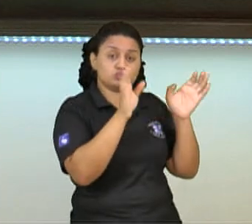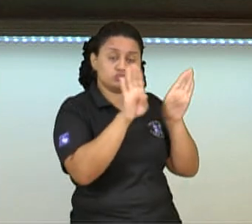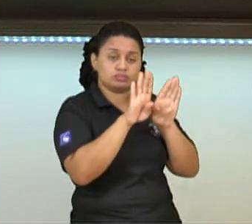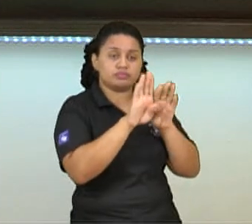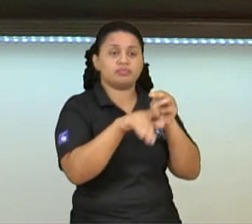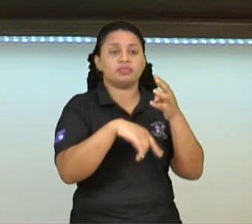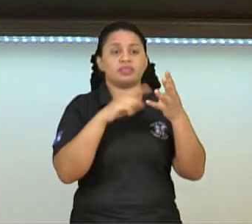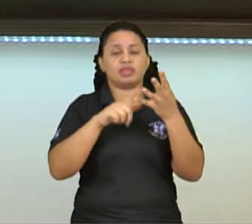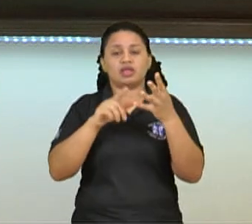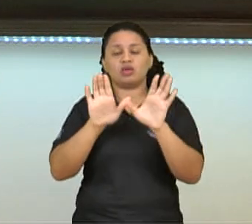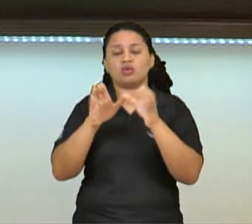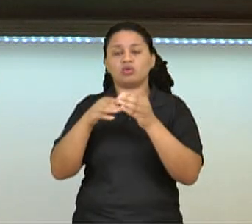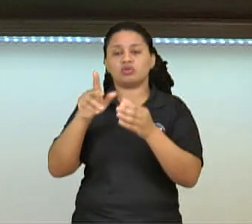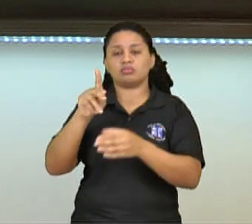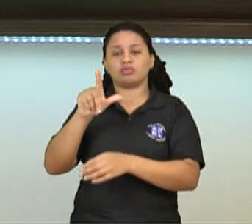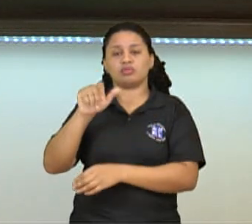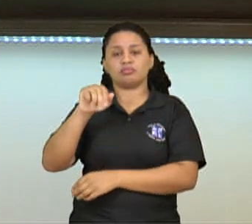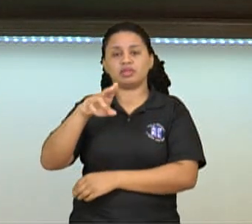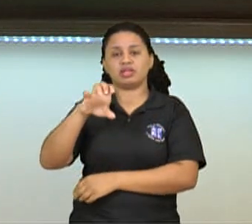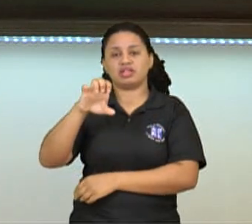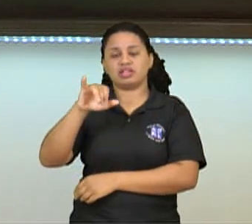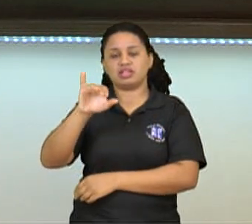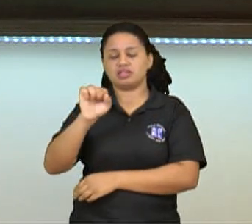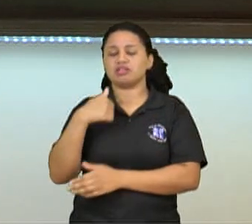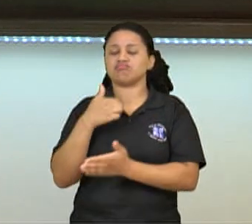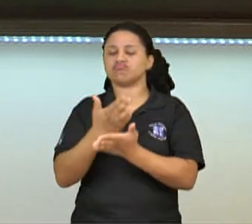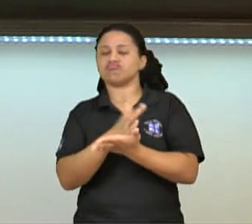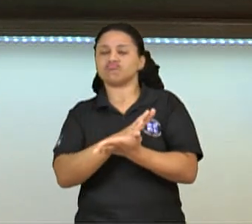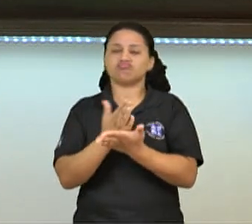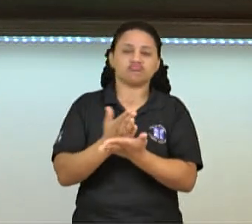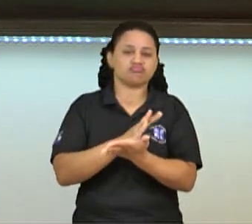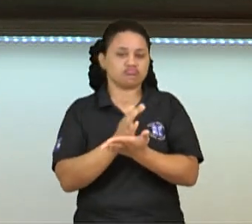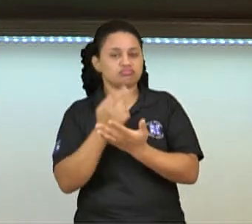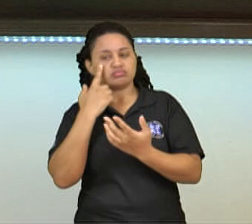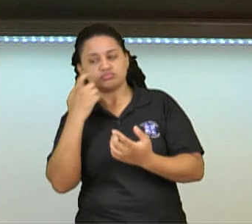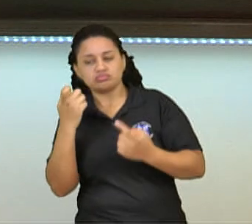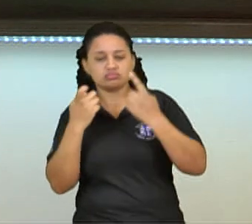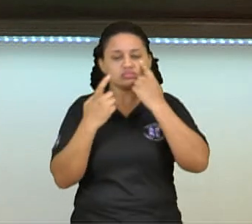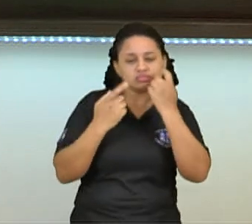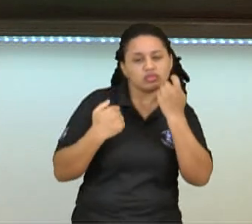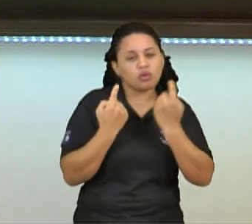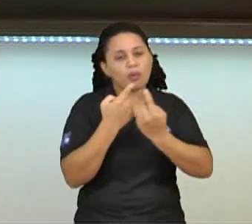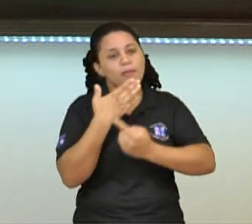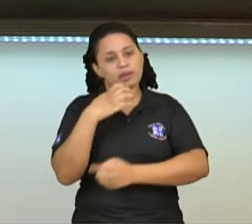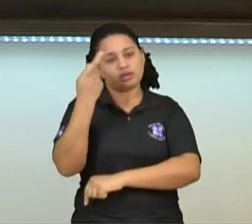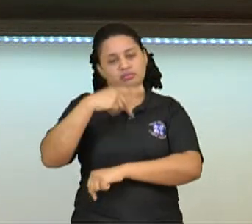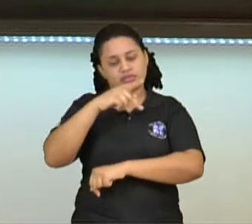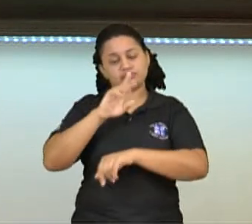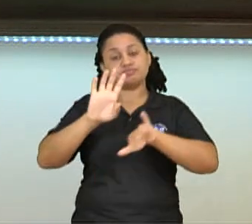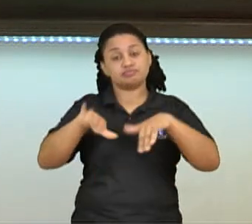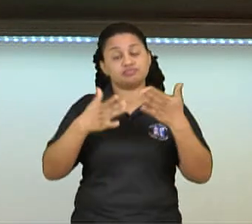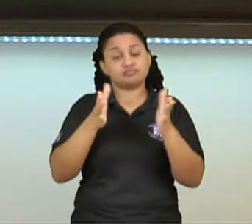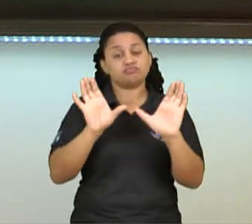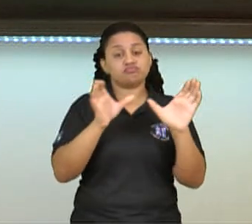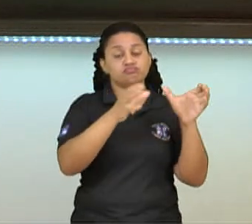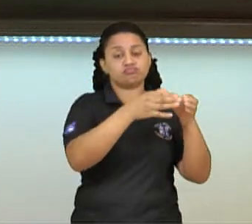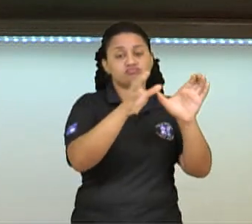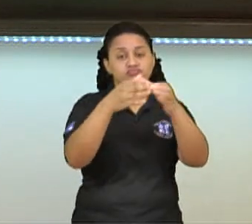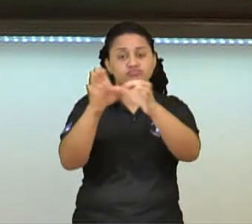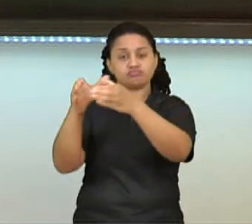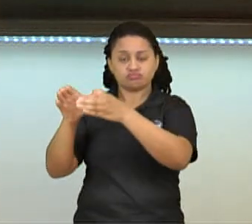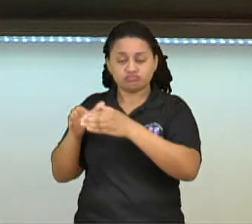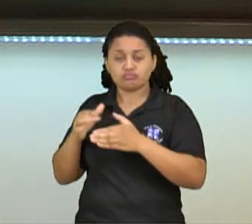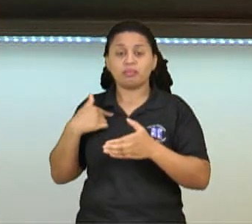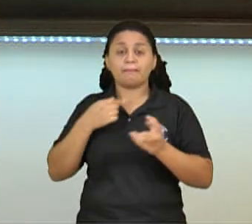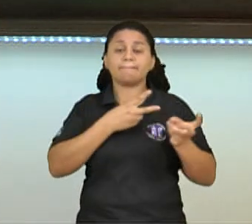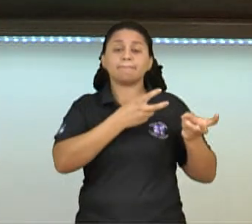grupo Planície, que estava do lado de quem os seus interesses, né, mais os beneficiassem. Desses grupos nós vamos ver que